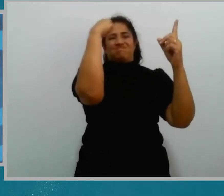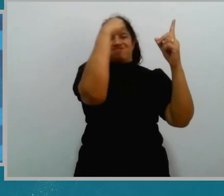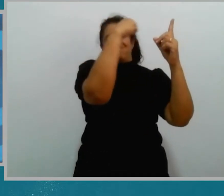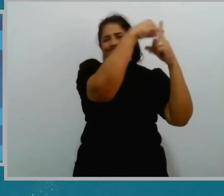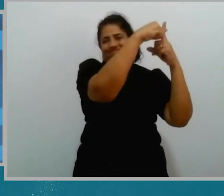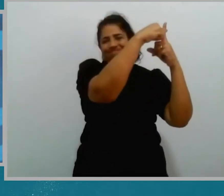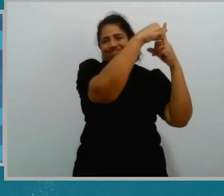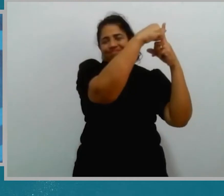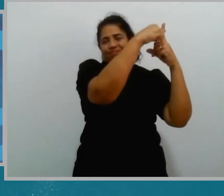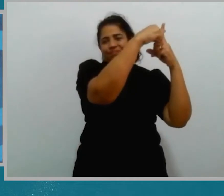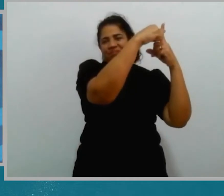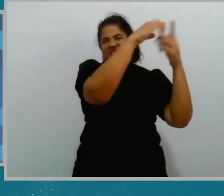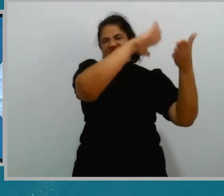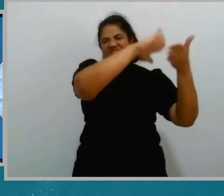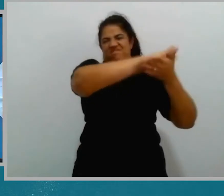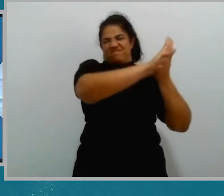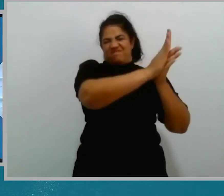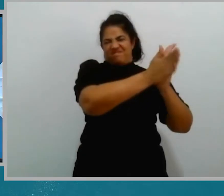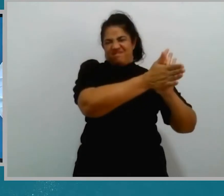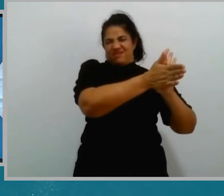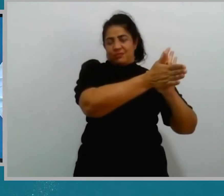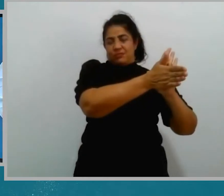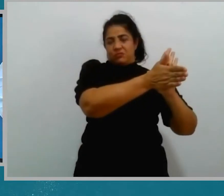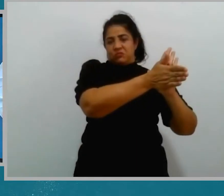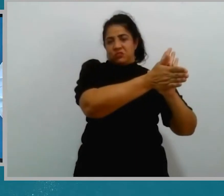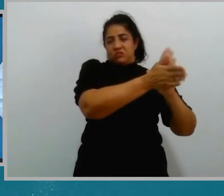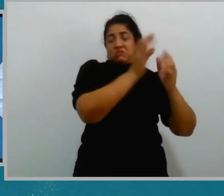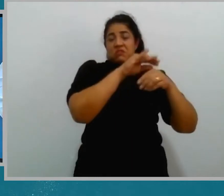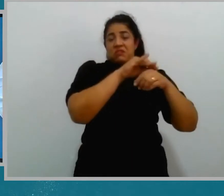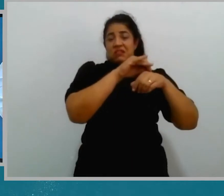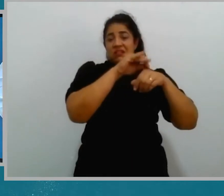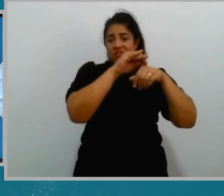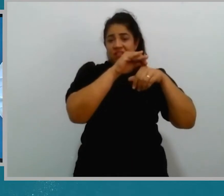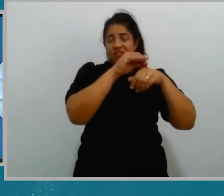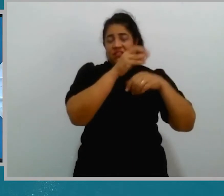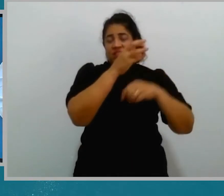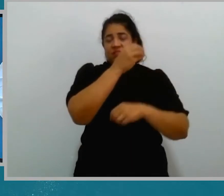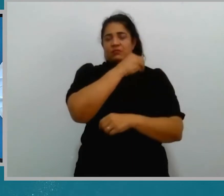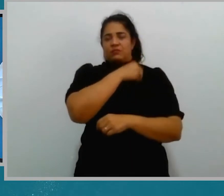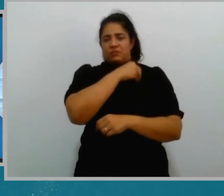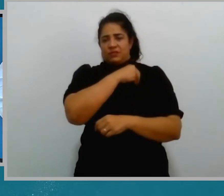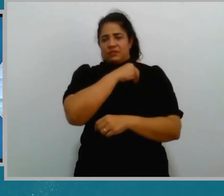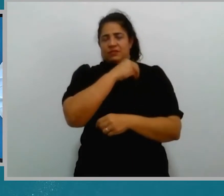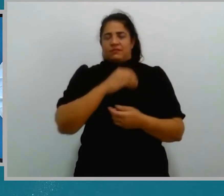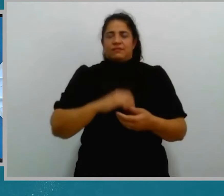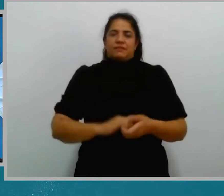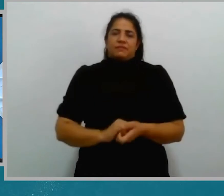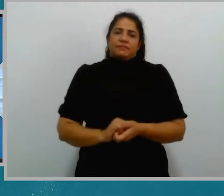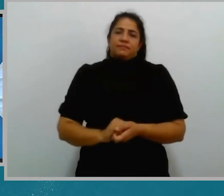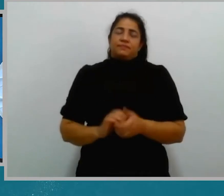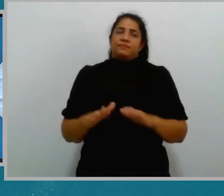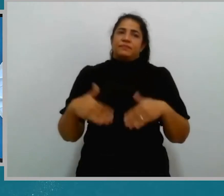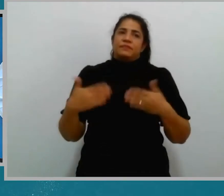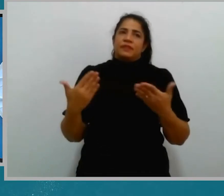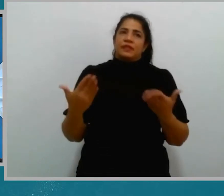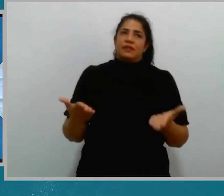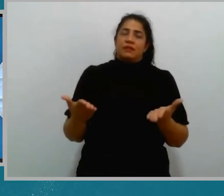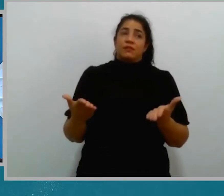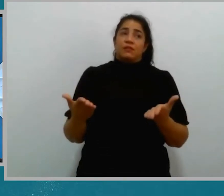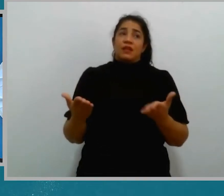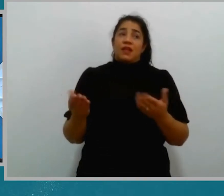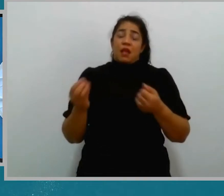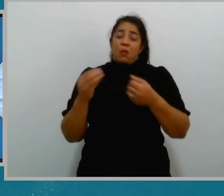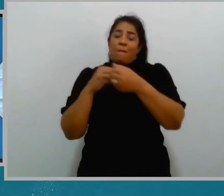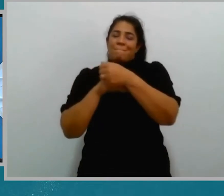ele destruiu a carne, o pecado na carne. Então, esse é o mistério de